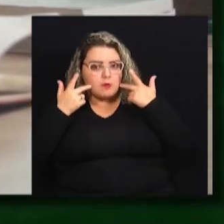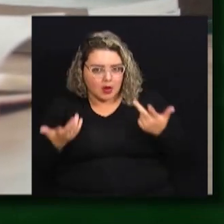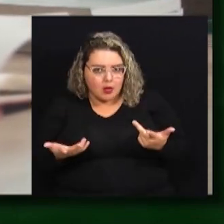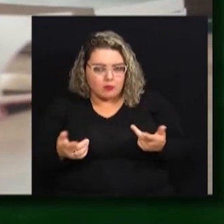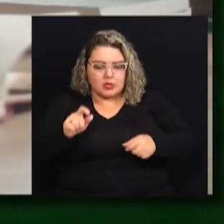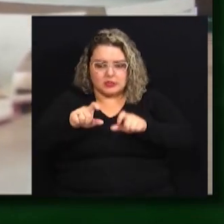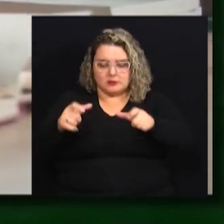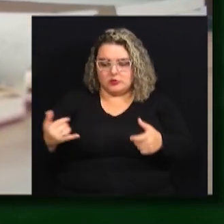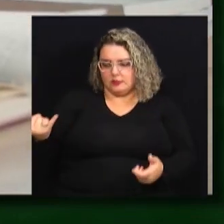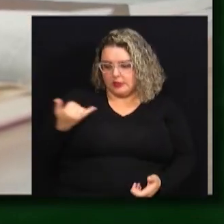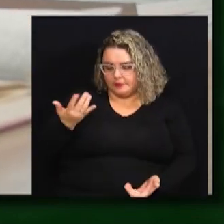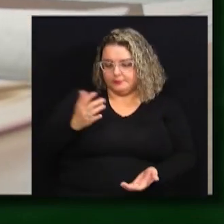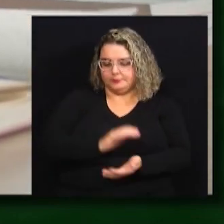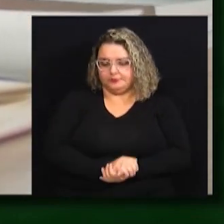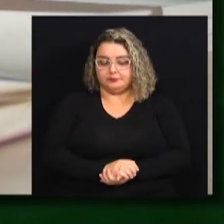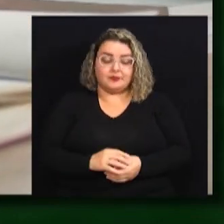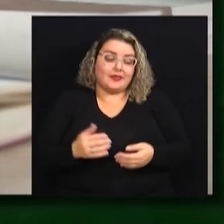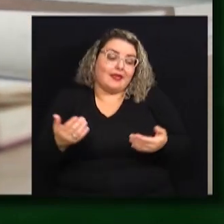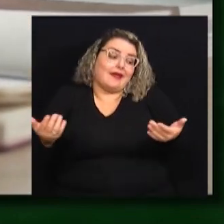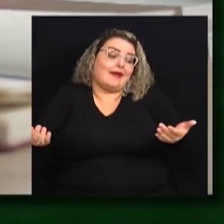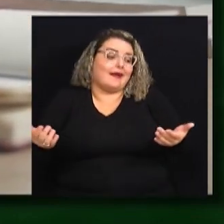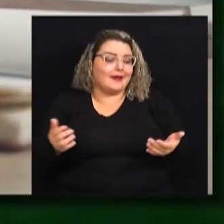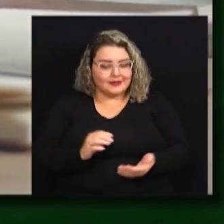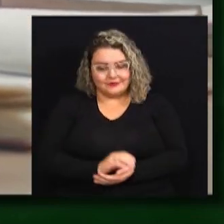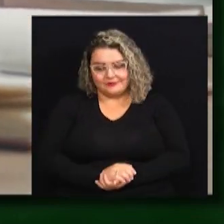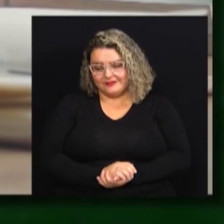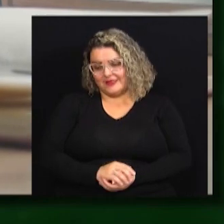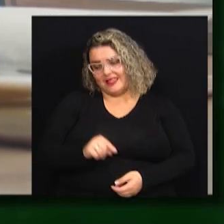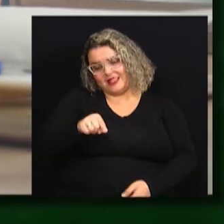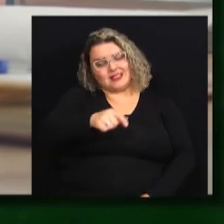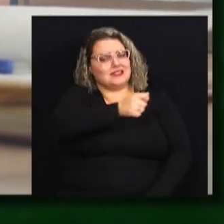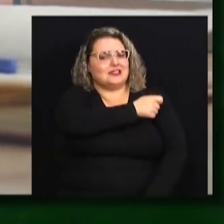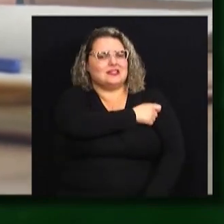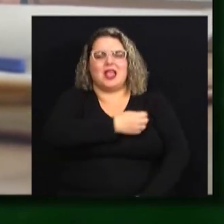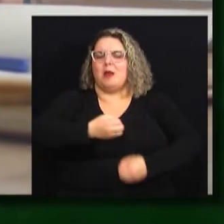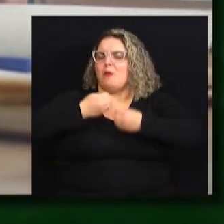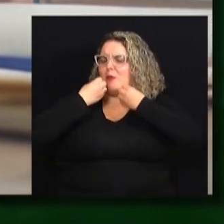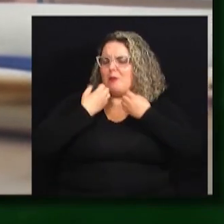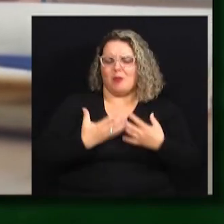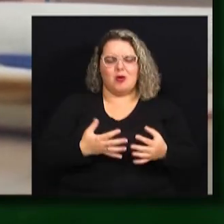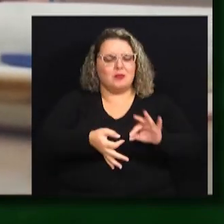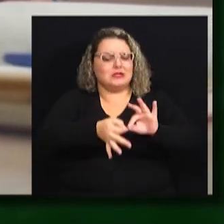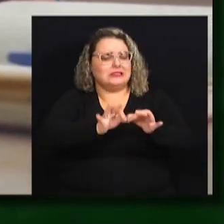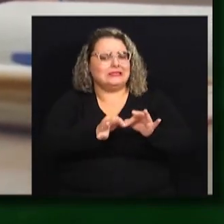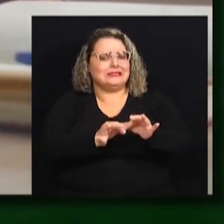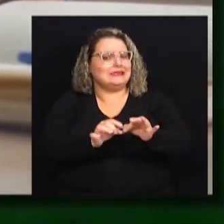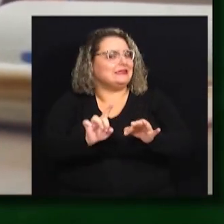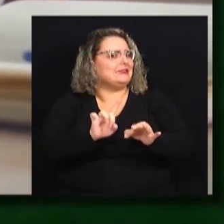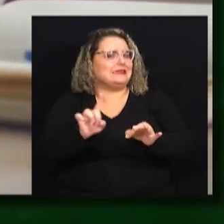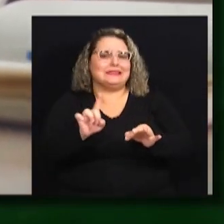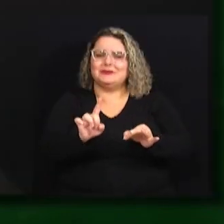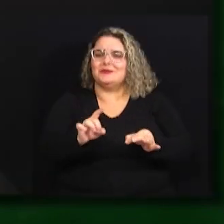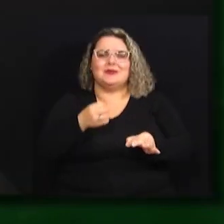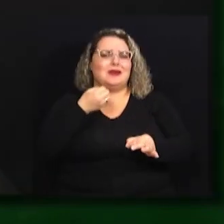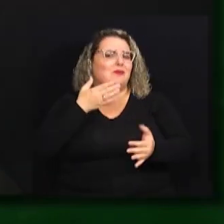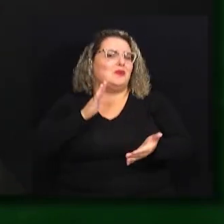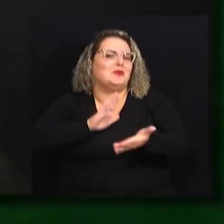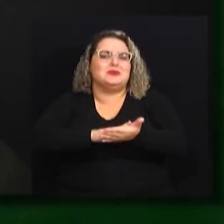Bom, é o quadro de Olho na Educação e olha só que bacana, hoje a gente vai falar sobre a importância